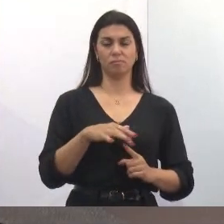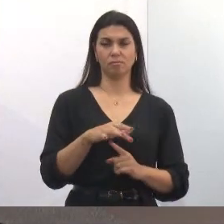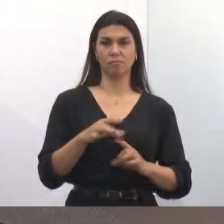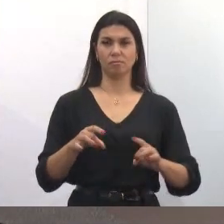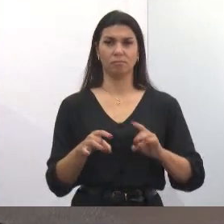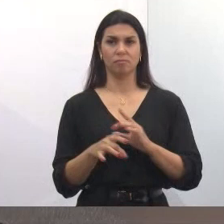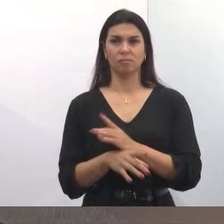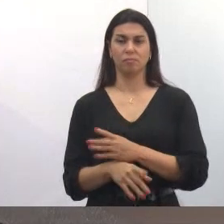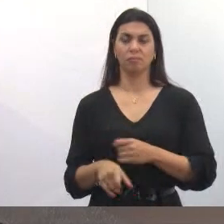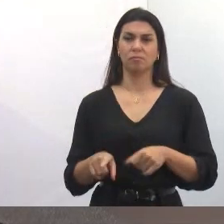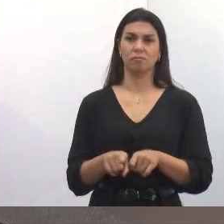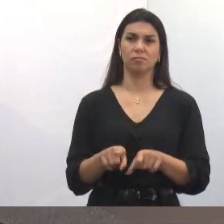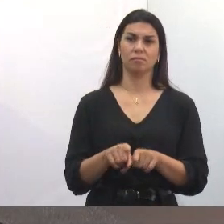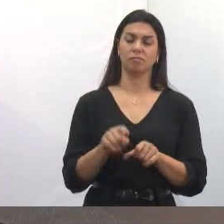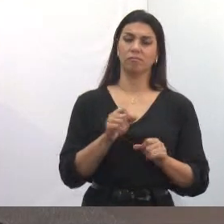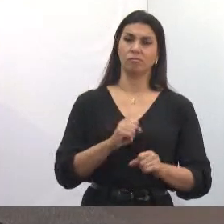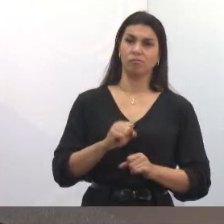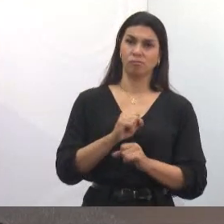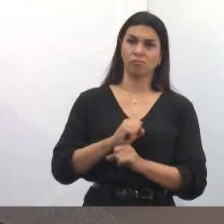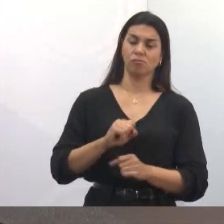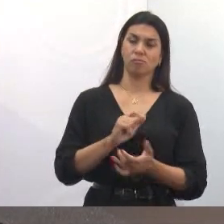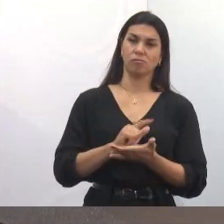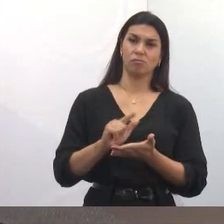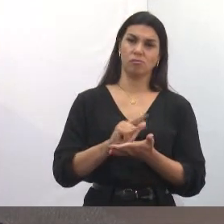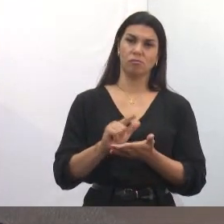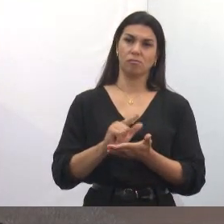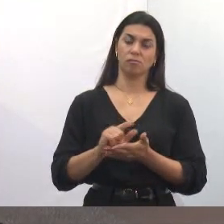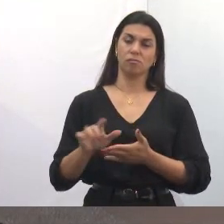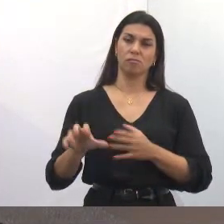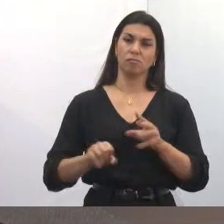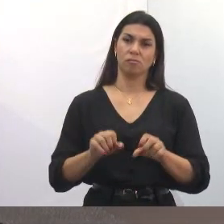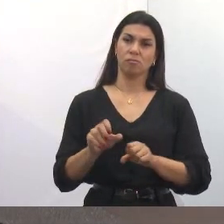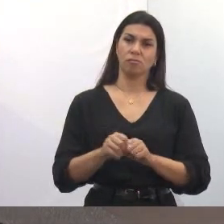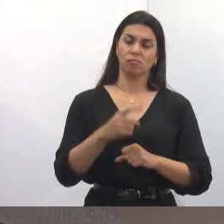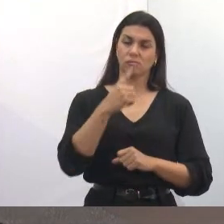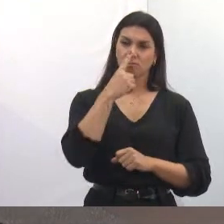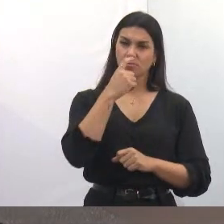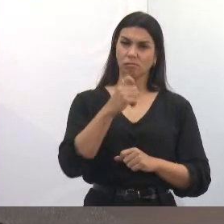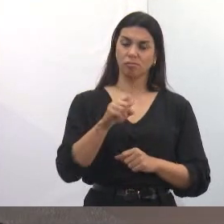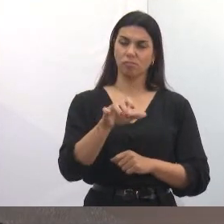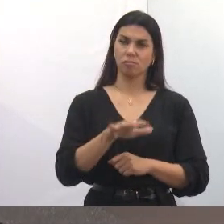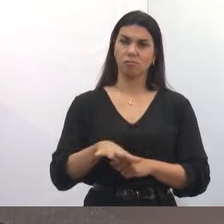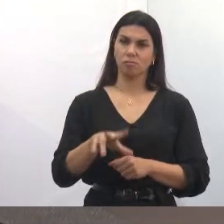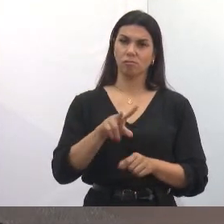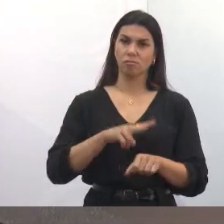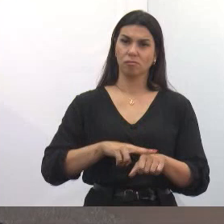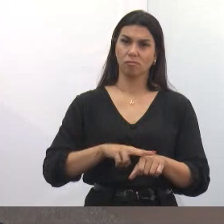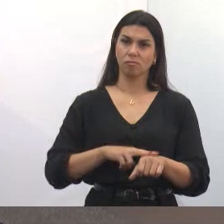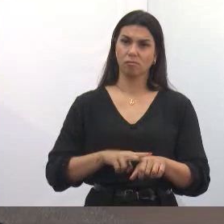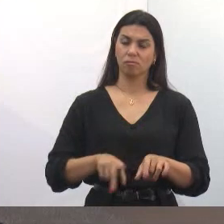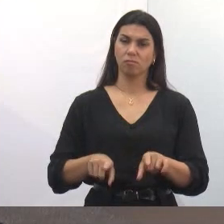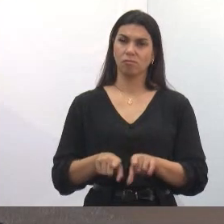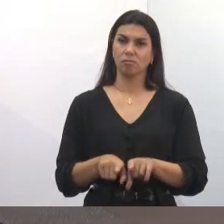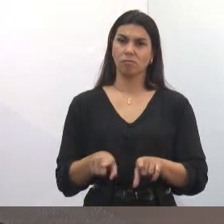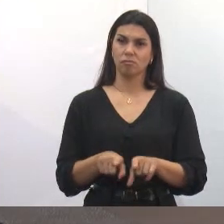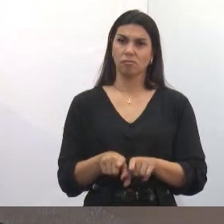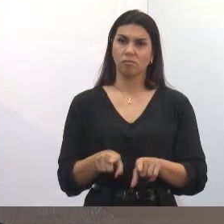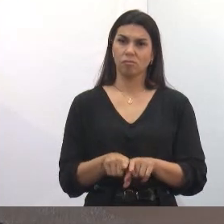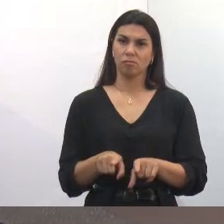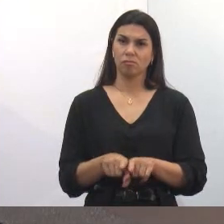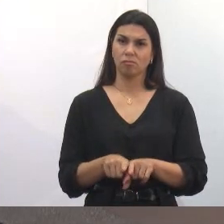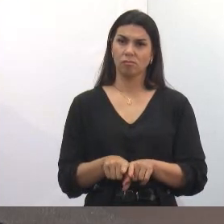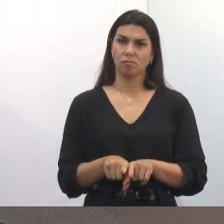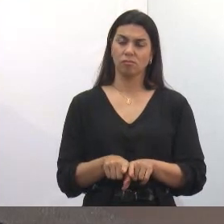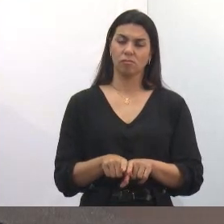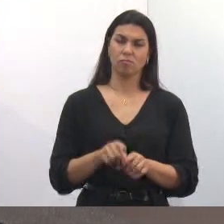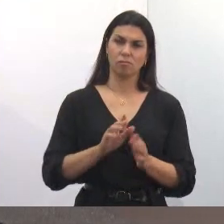capina, roçada, limpeza, retirada de resíduo de área verde, de repasse, de sarjeta,